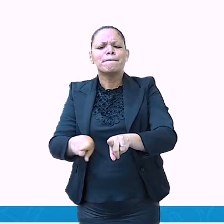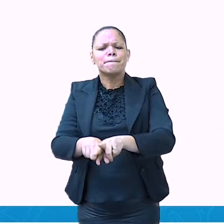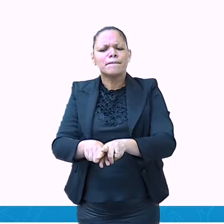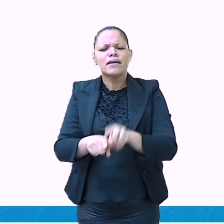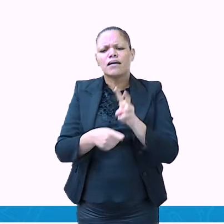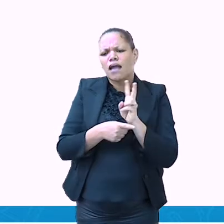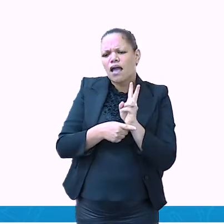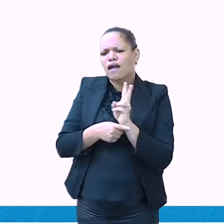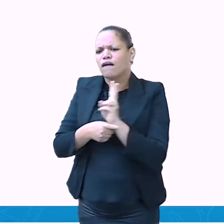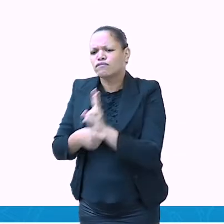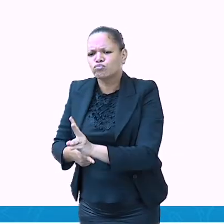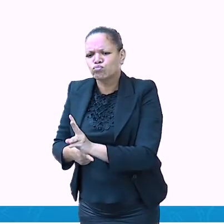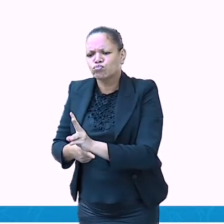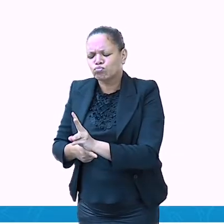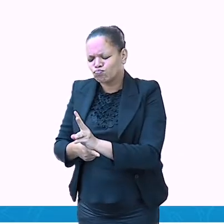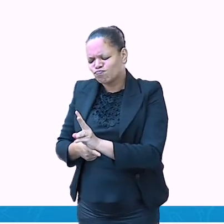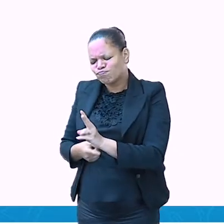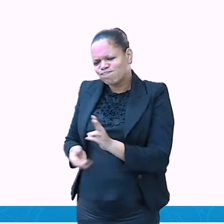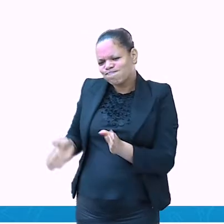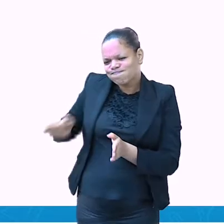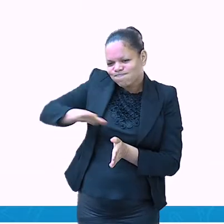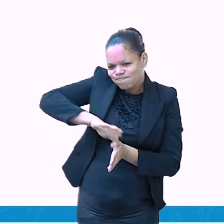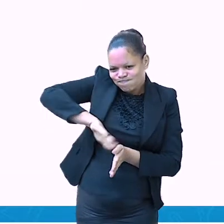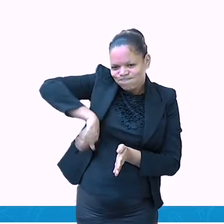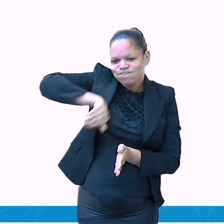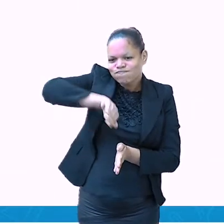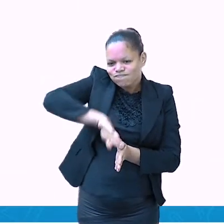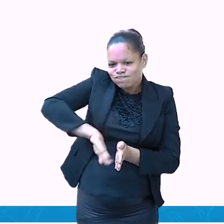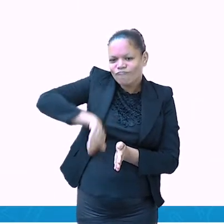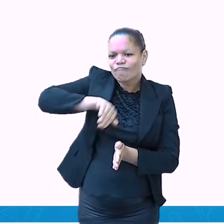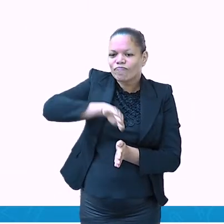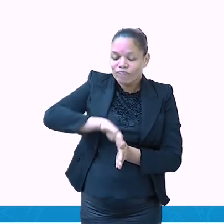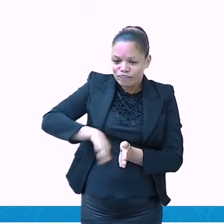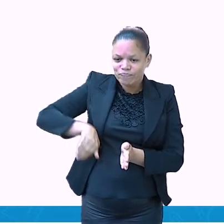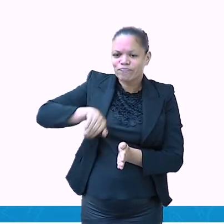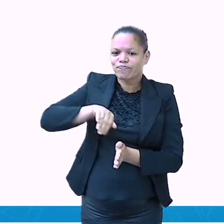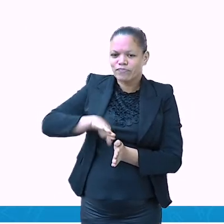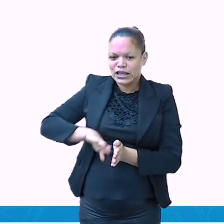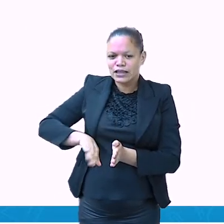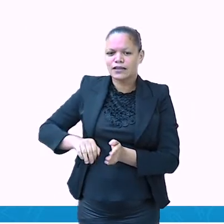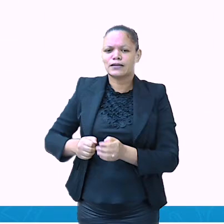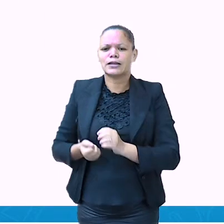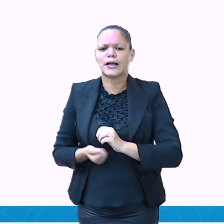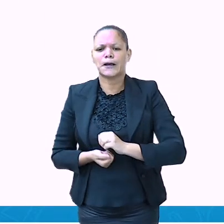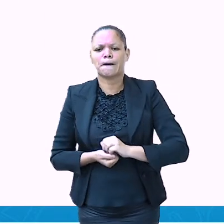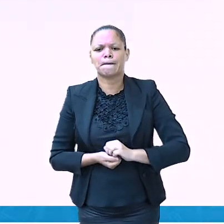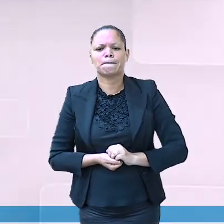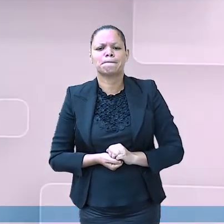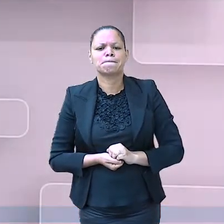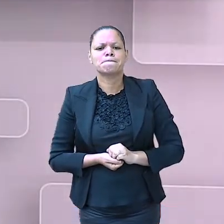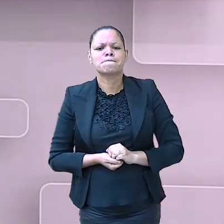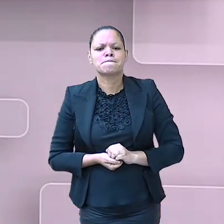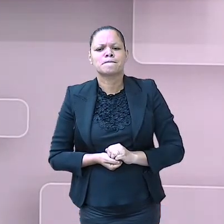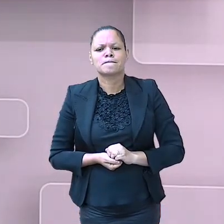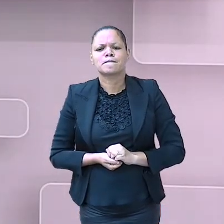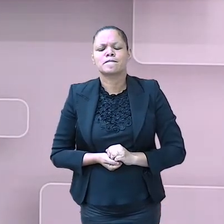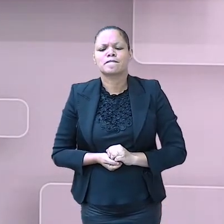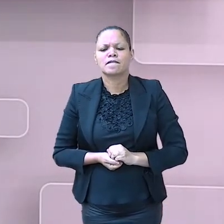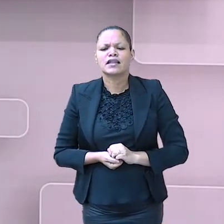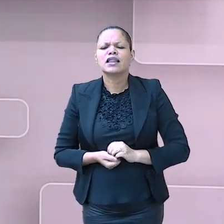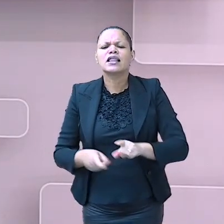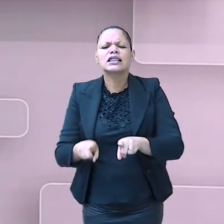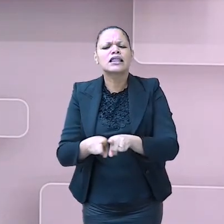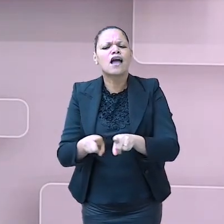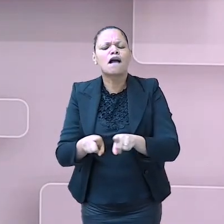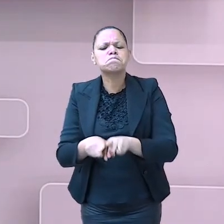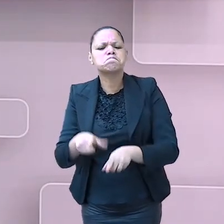natação, tá? E essas nadadeiras, elas ajudam para nadar, para